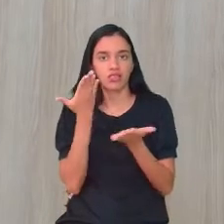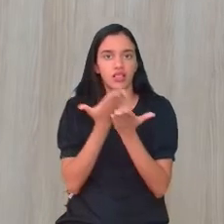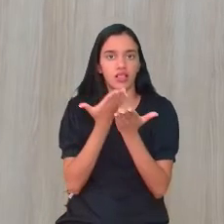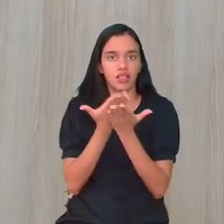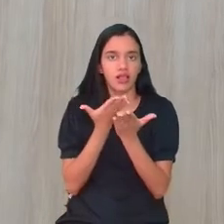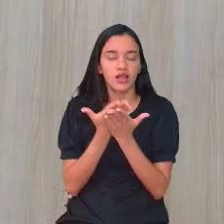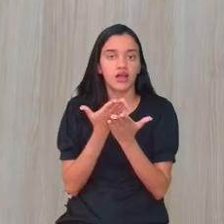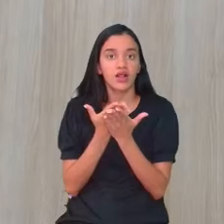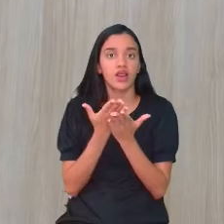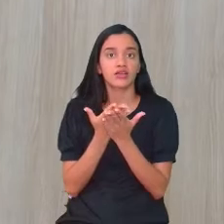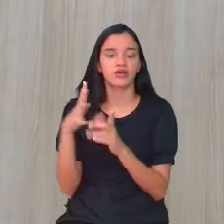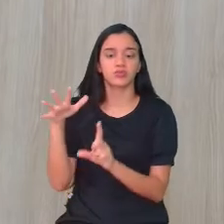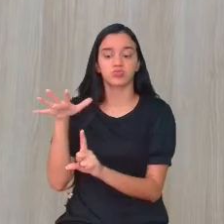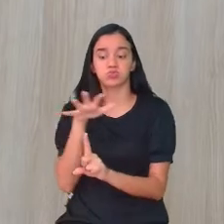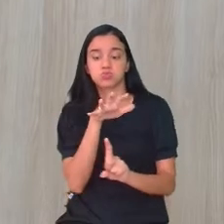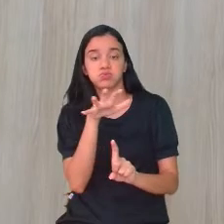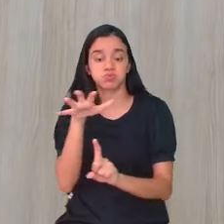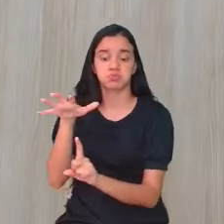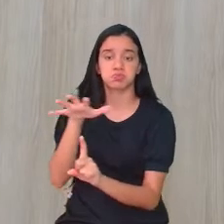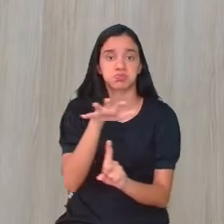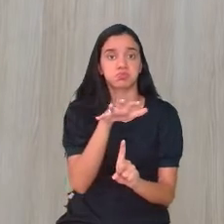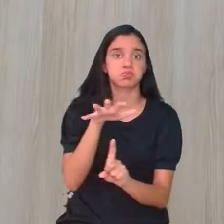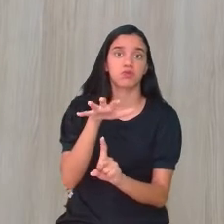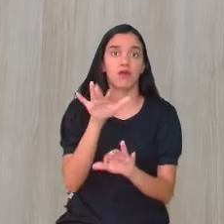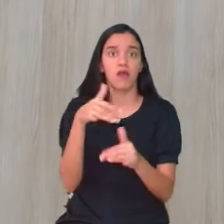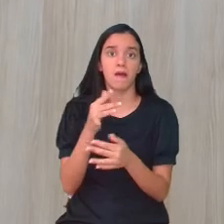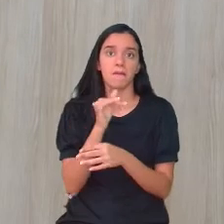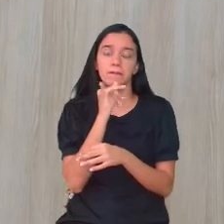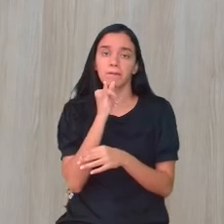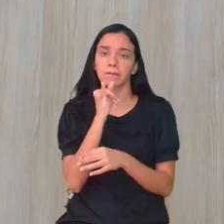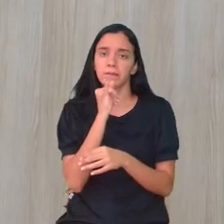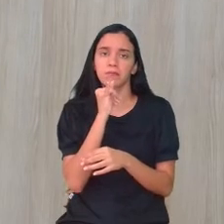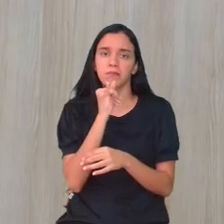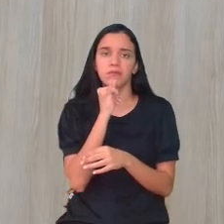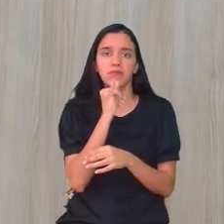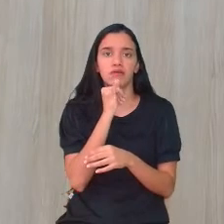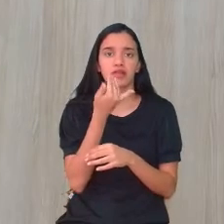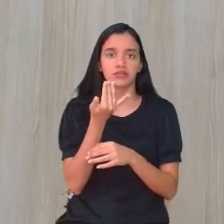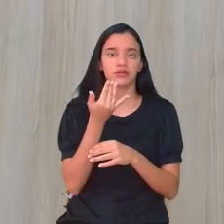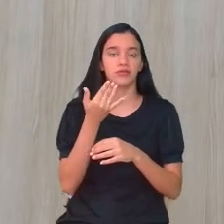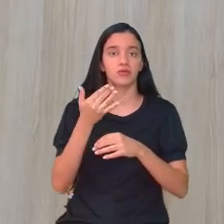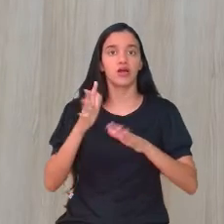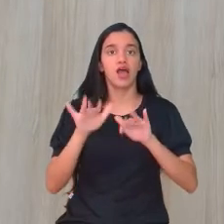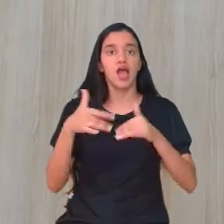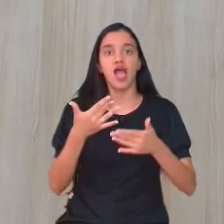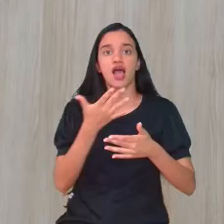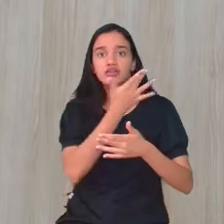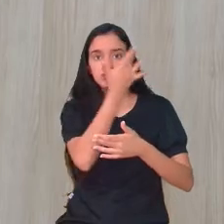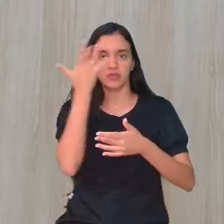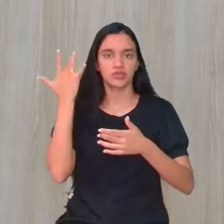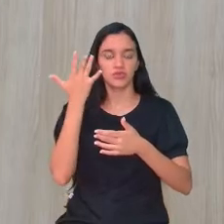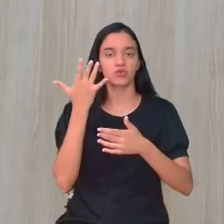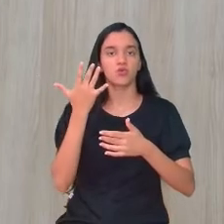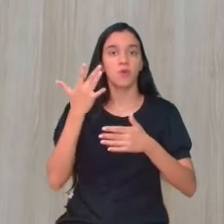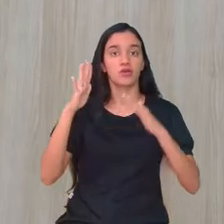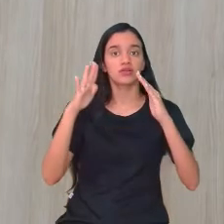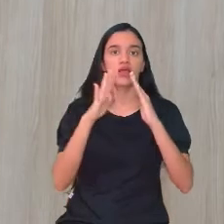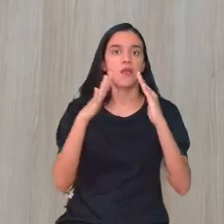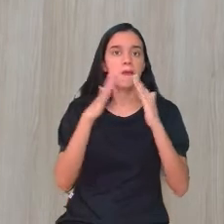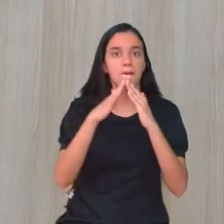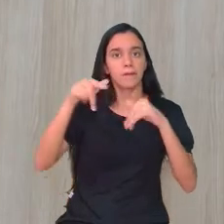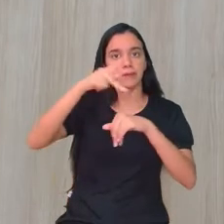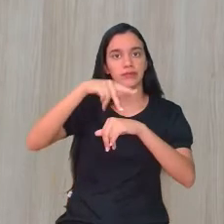manipulação das mentes, ela levou, por exemplo, os habitantes, né, da Itália,